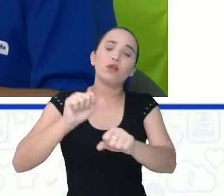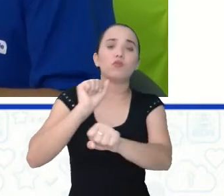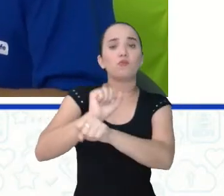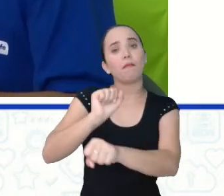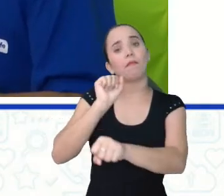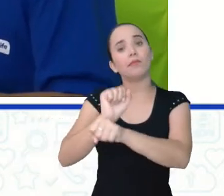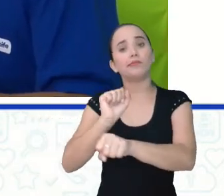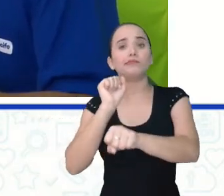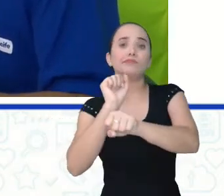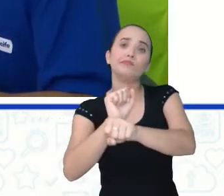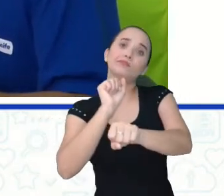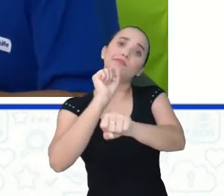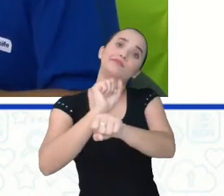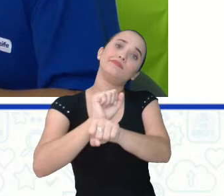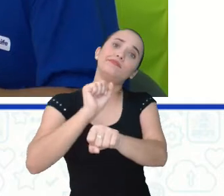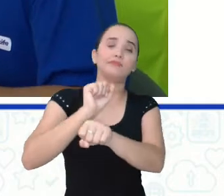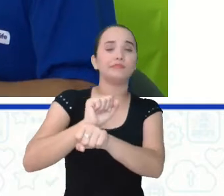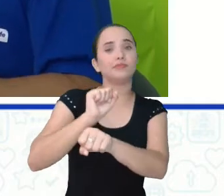ver.